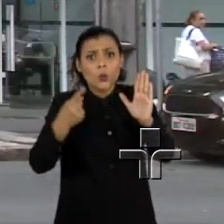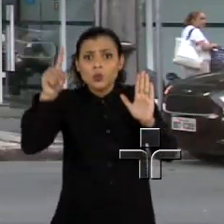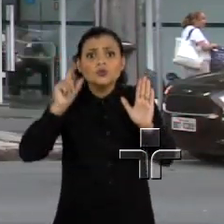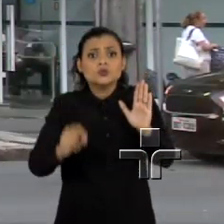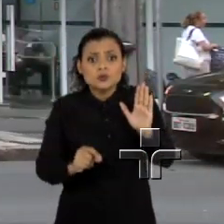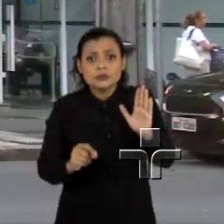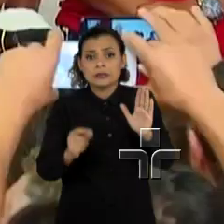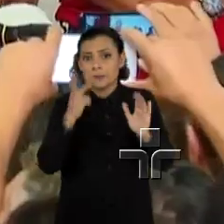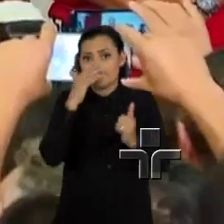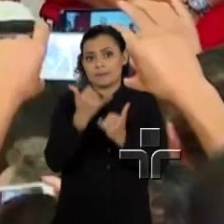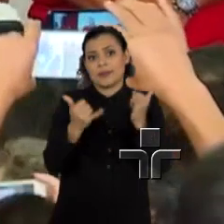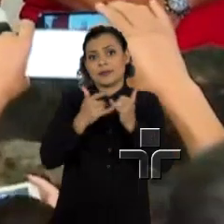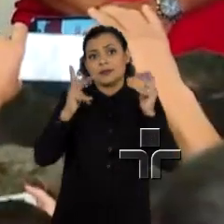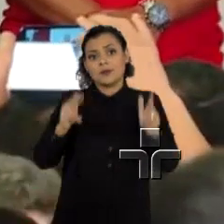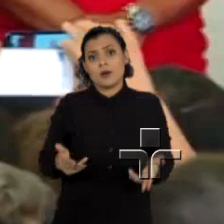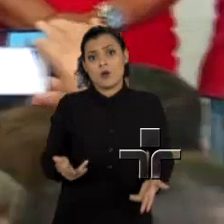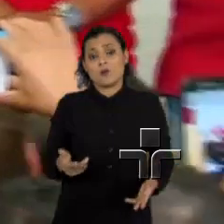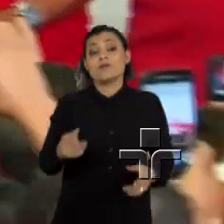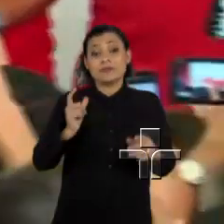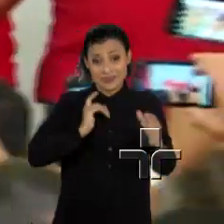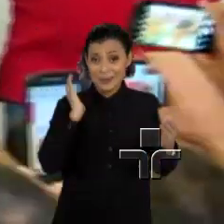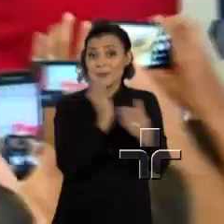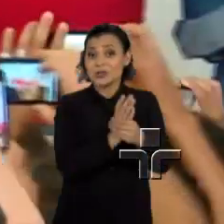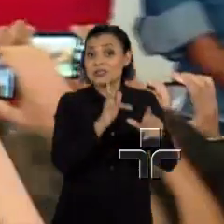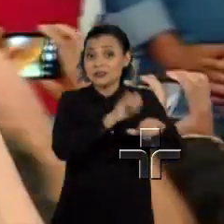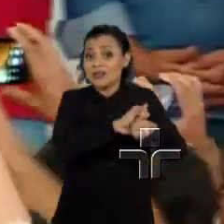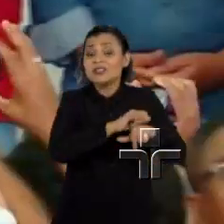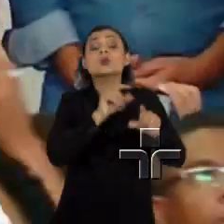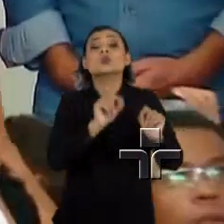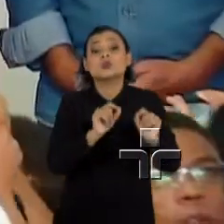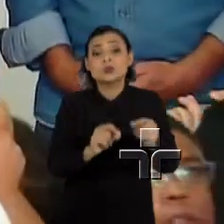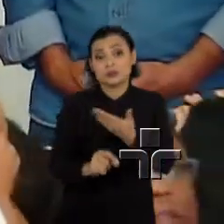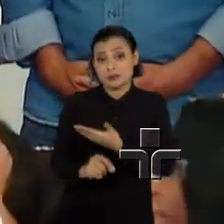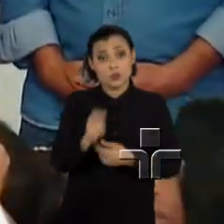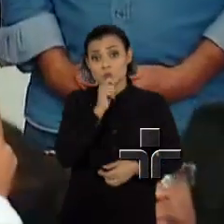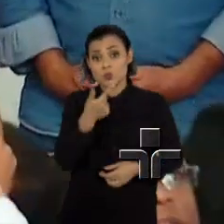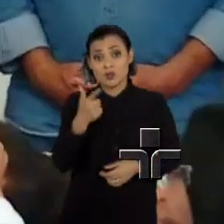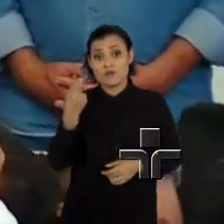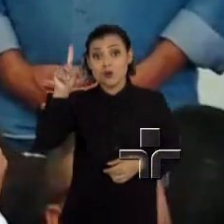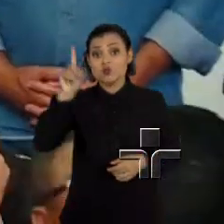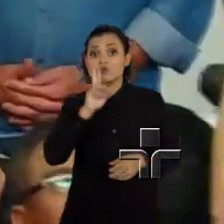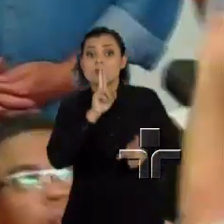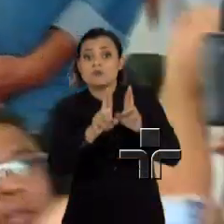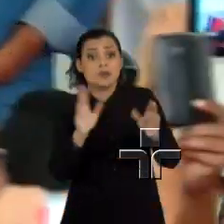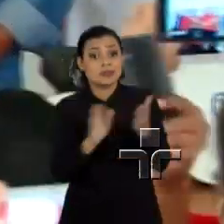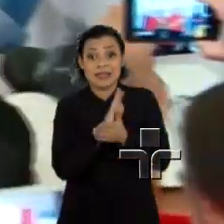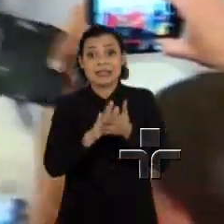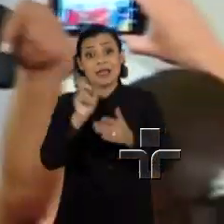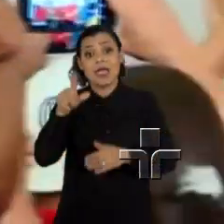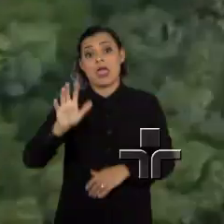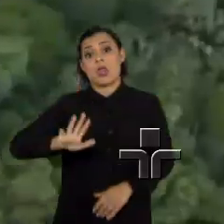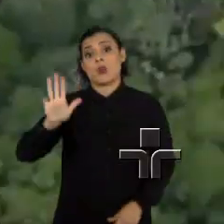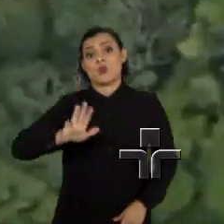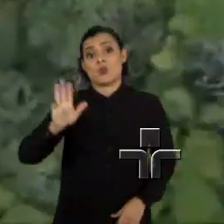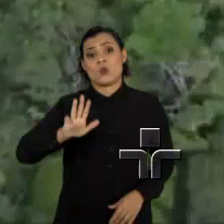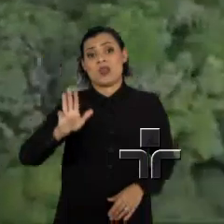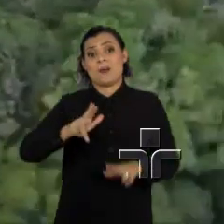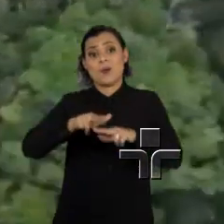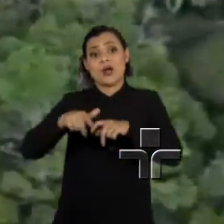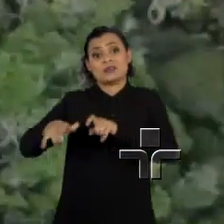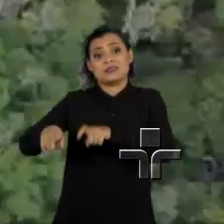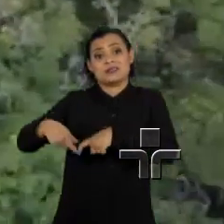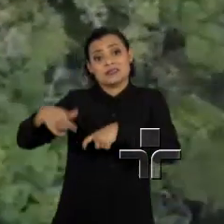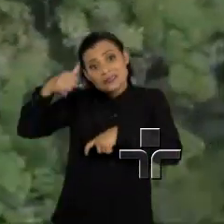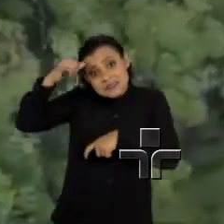foi semelhante. Entre os processos em que a defesa não teve a última palavra está a do ex-presidente Lula no caso do sítio